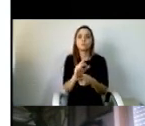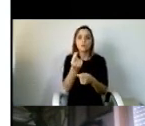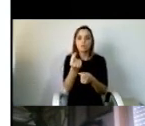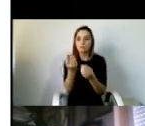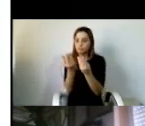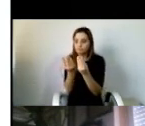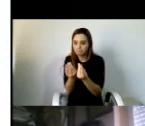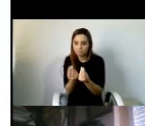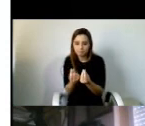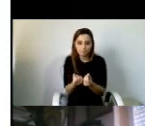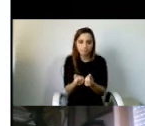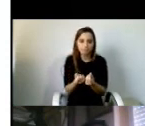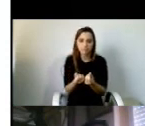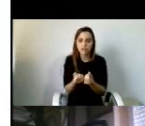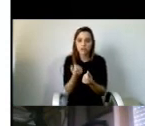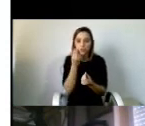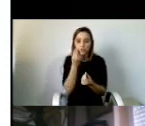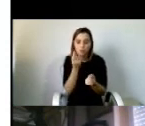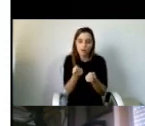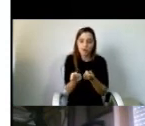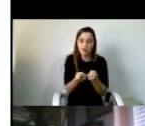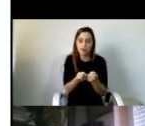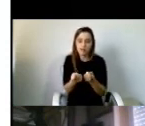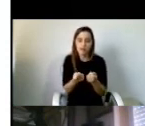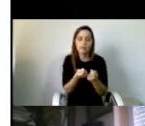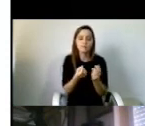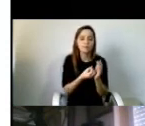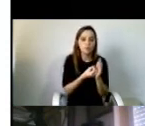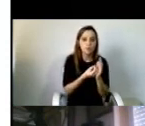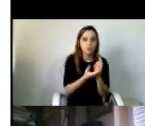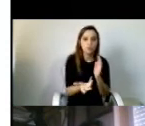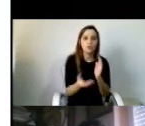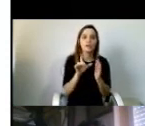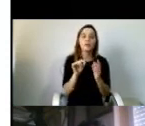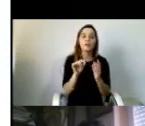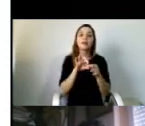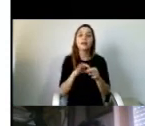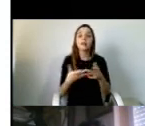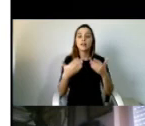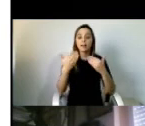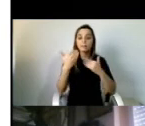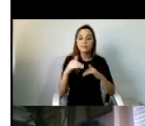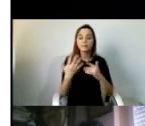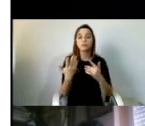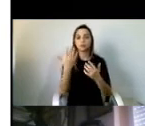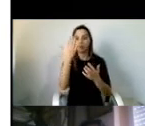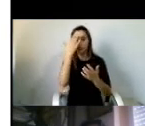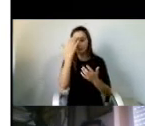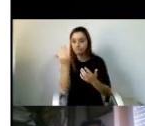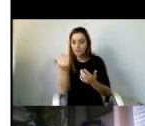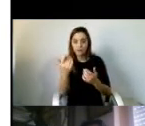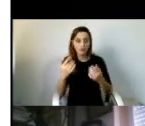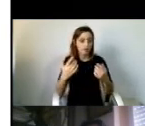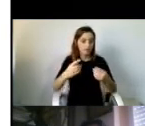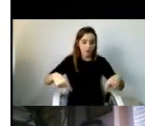dinheiro, todos esses aspectos, e também o que se prende com as tais limitações e incapacidades do ponto